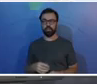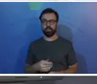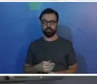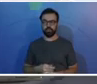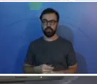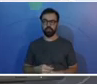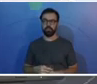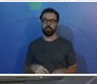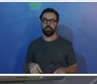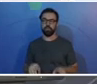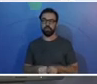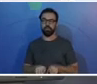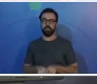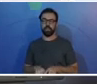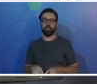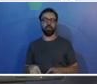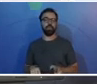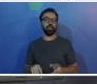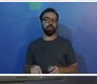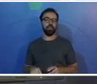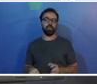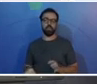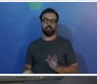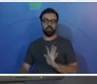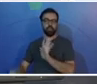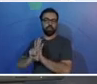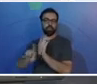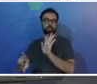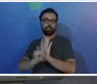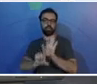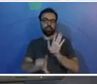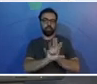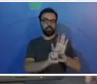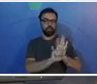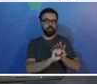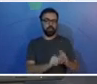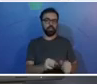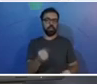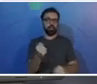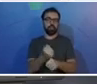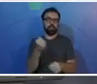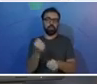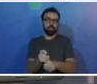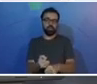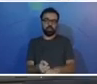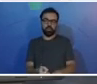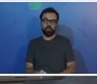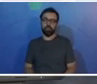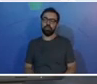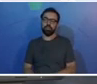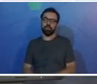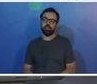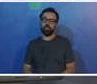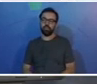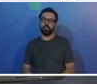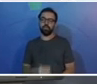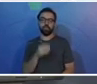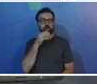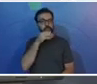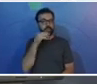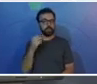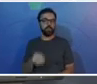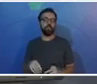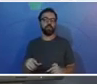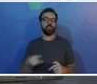e tem também como função aprovar, criar ou retirar leis. Além disso, eles também